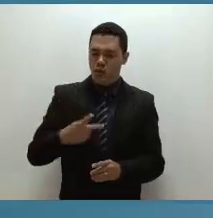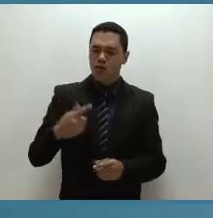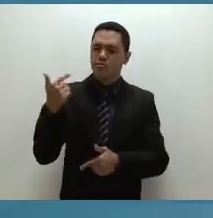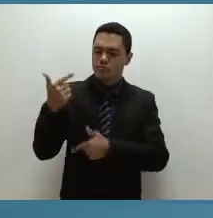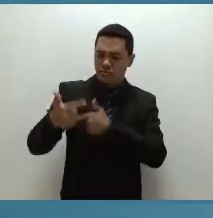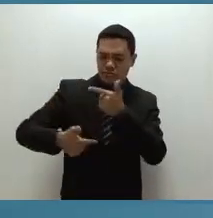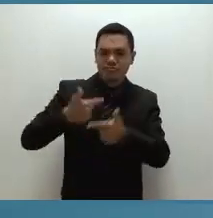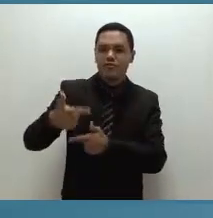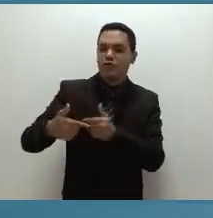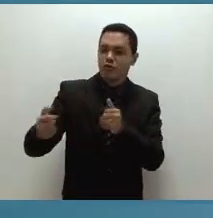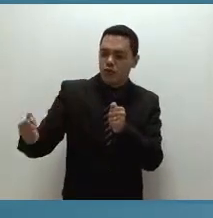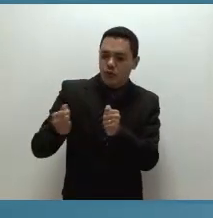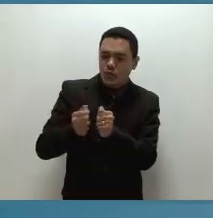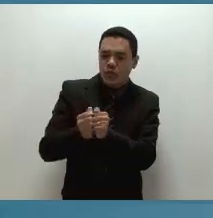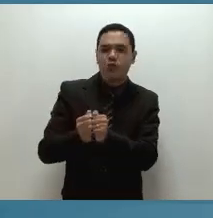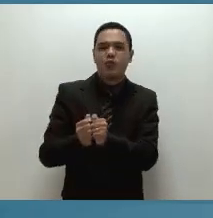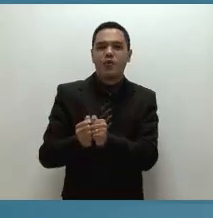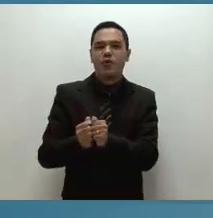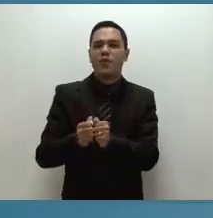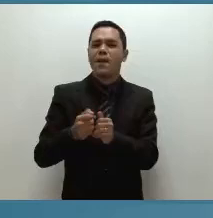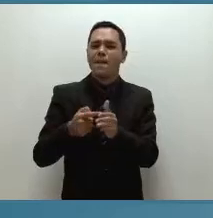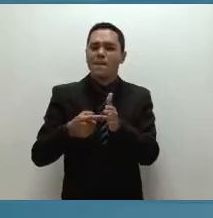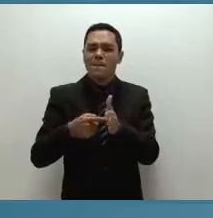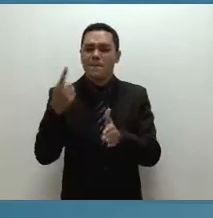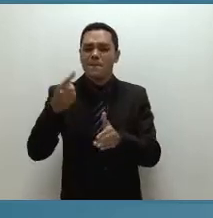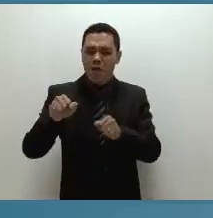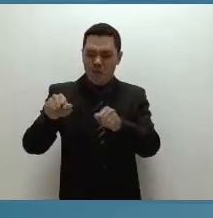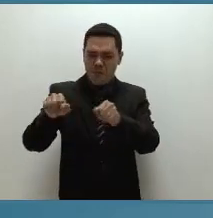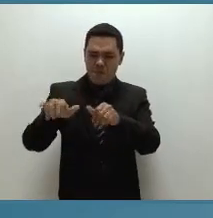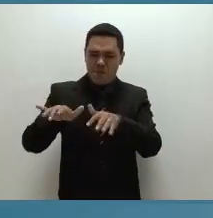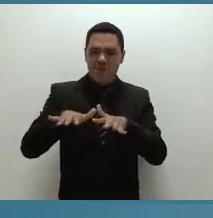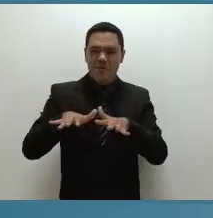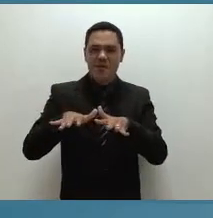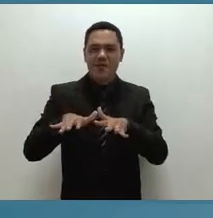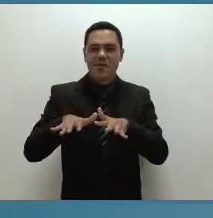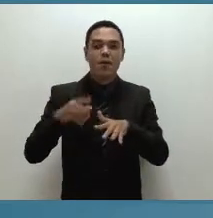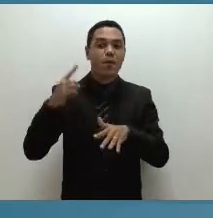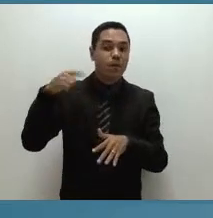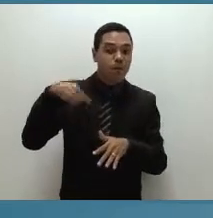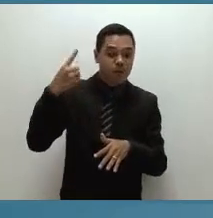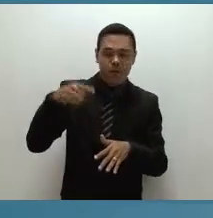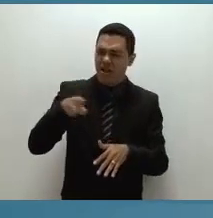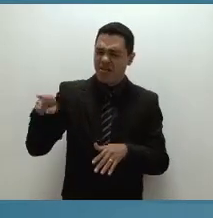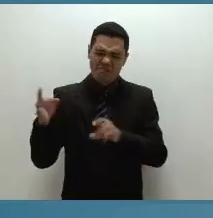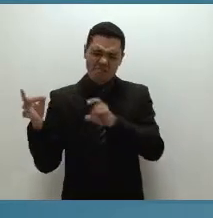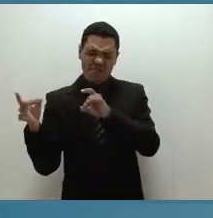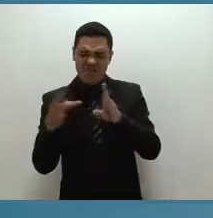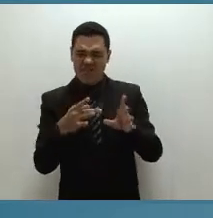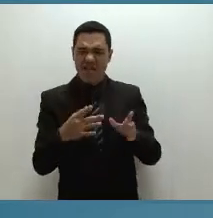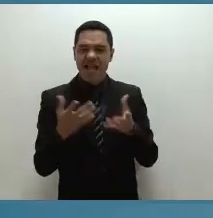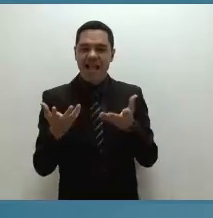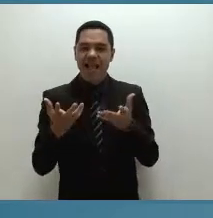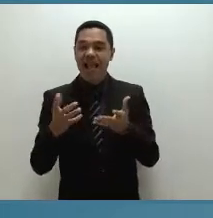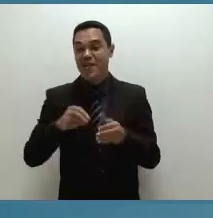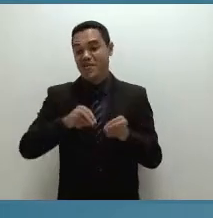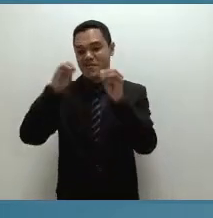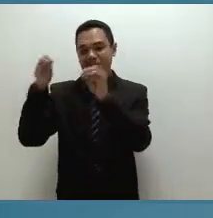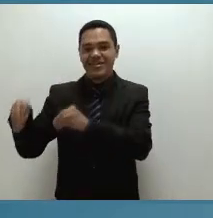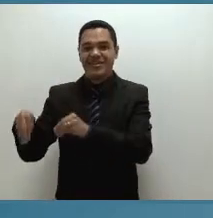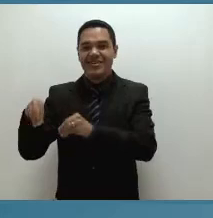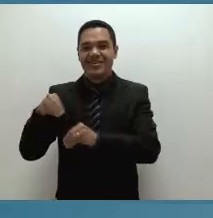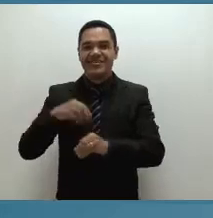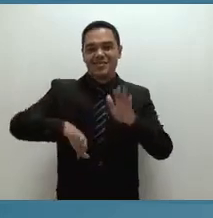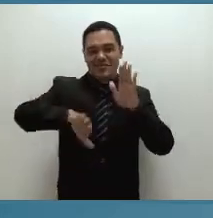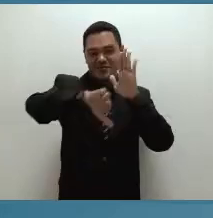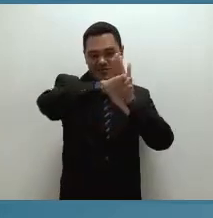na primeira turma de direito privado. Nossa Excelência nos abandonou, espiritinho. Né? Eu não posso